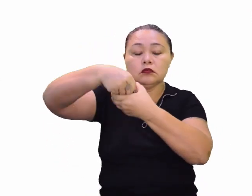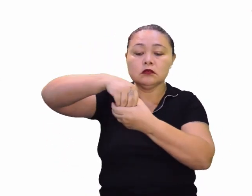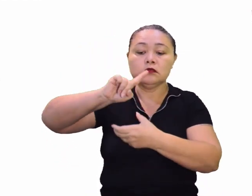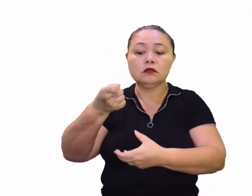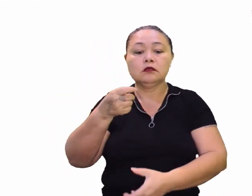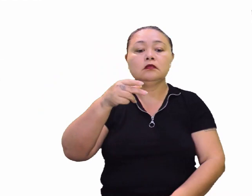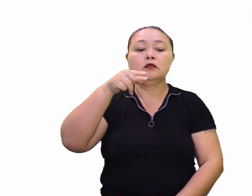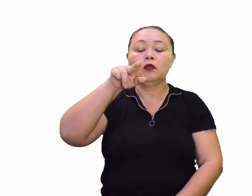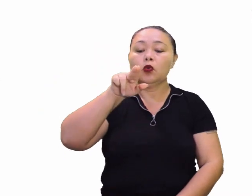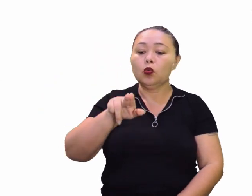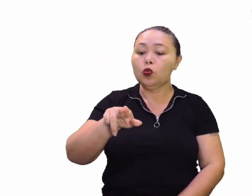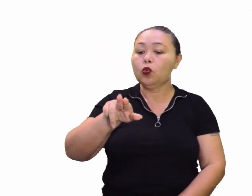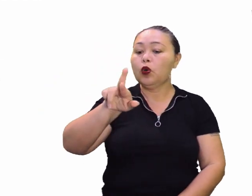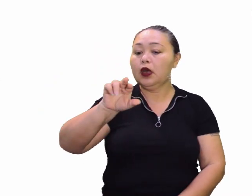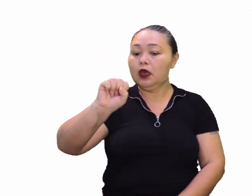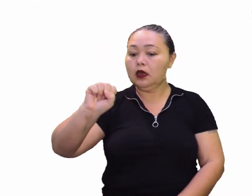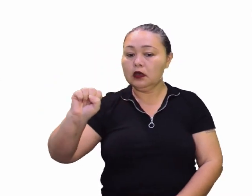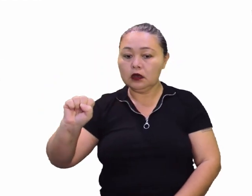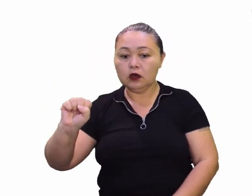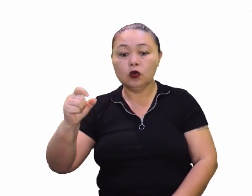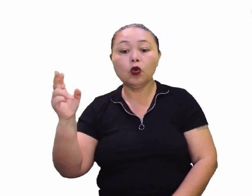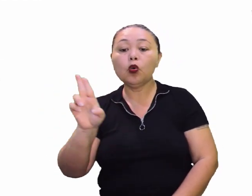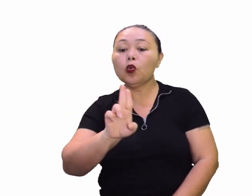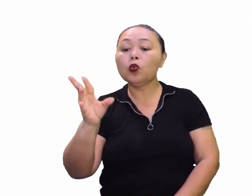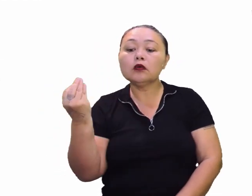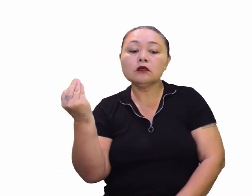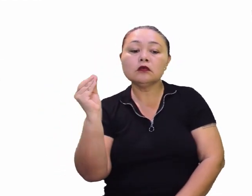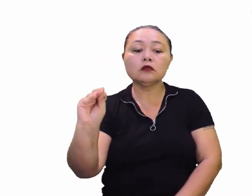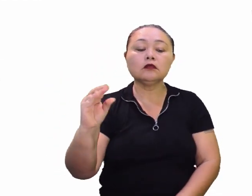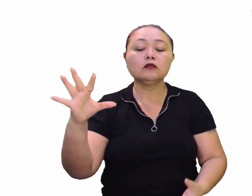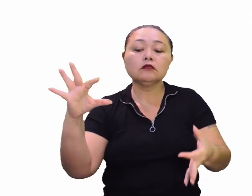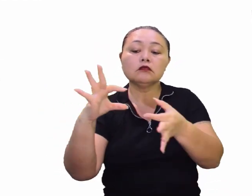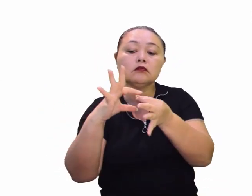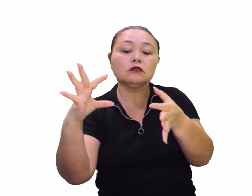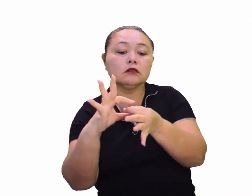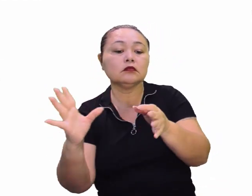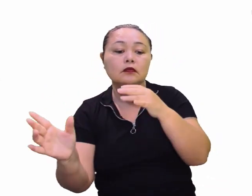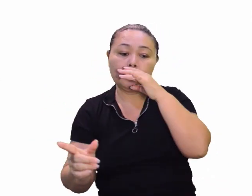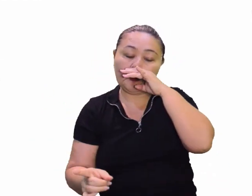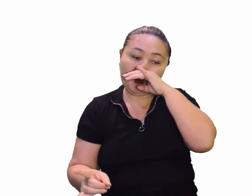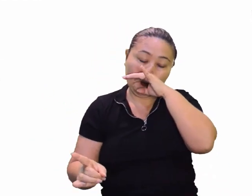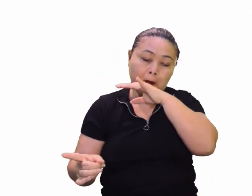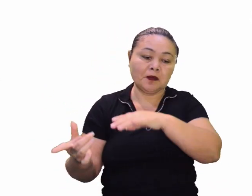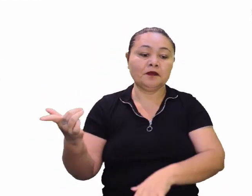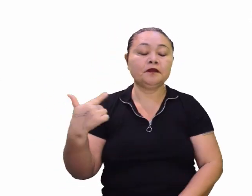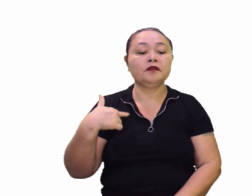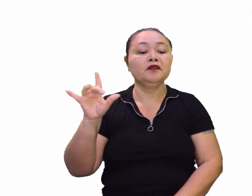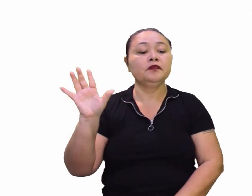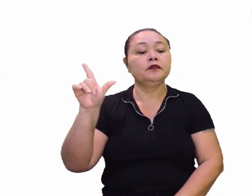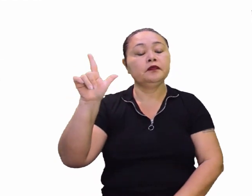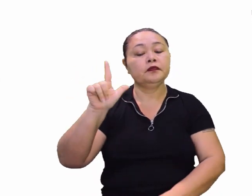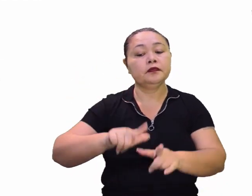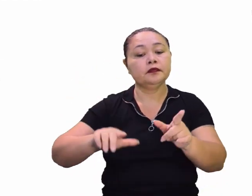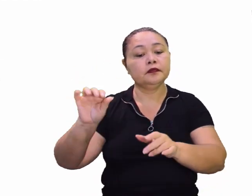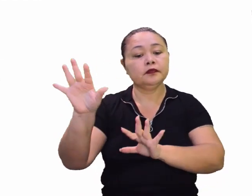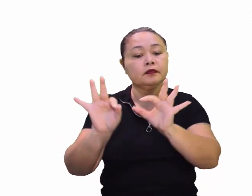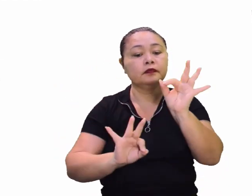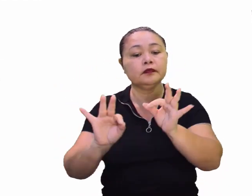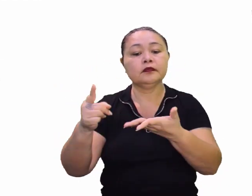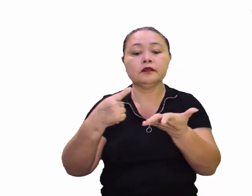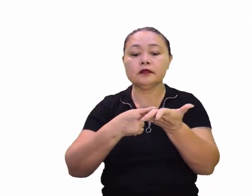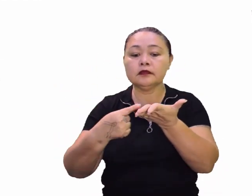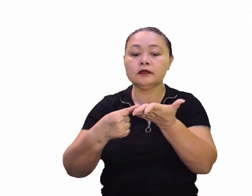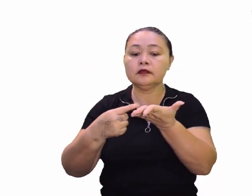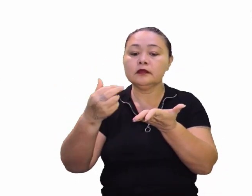da ex-União Soviética. O nome dado a essa associação foi a Organização